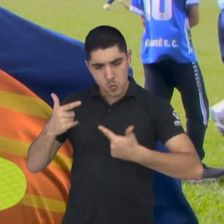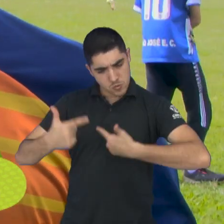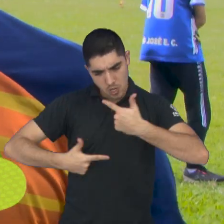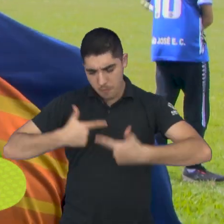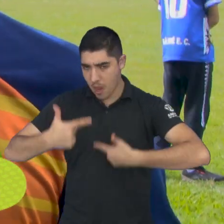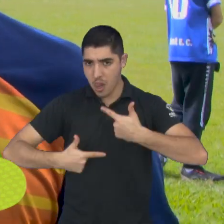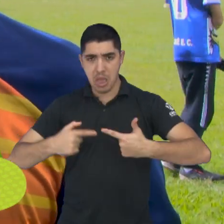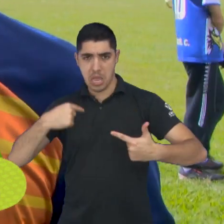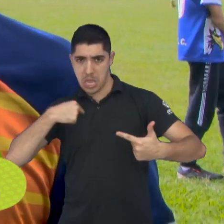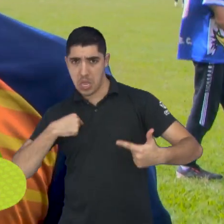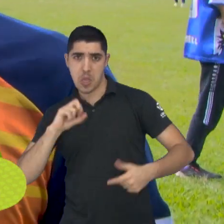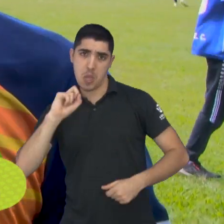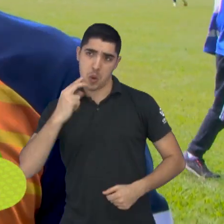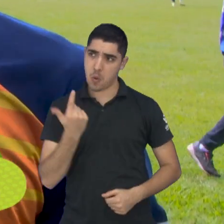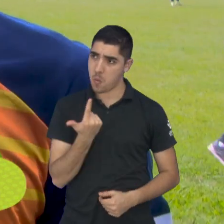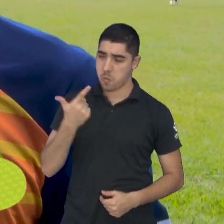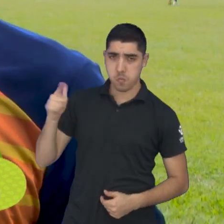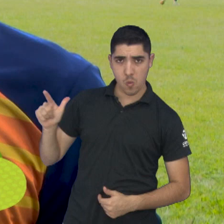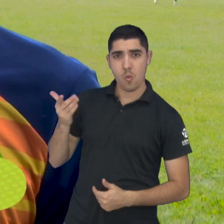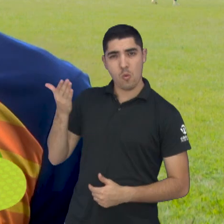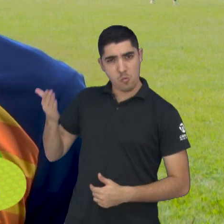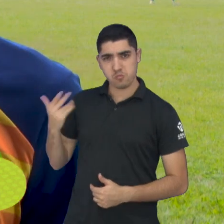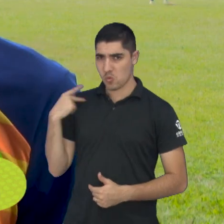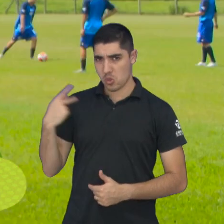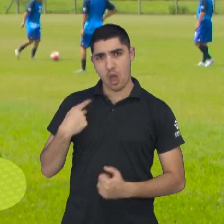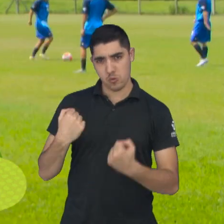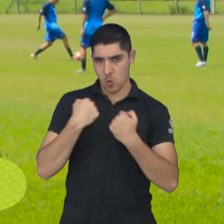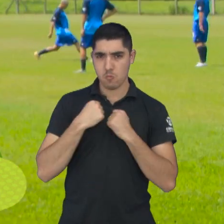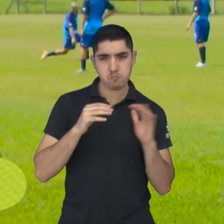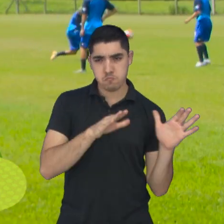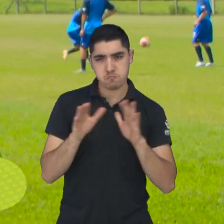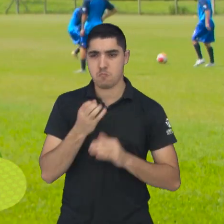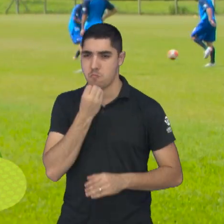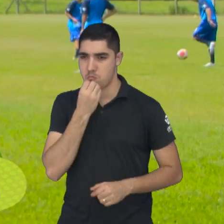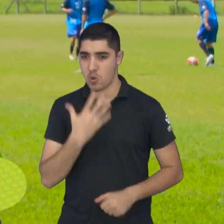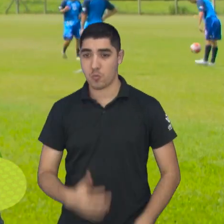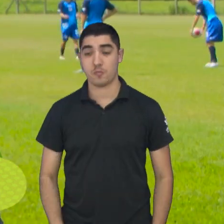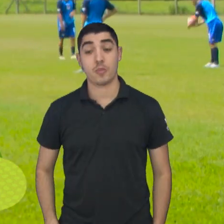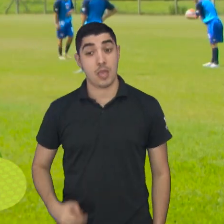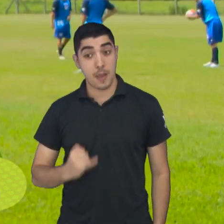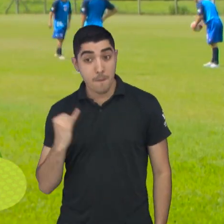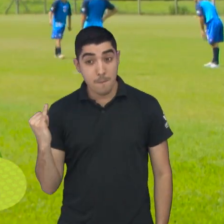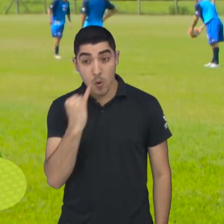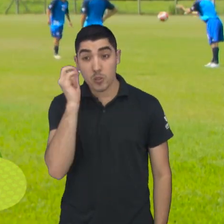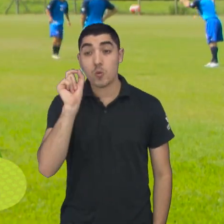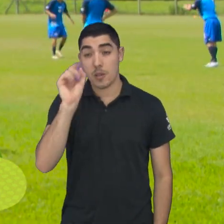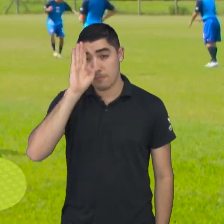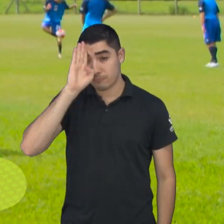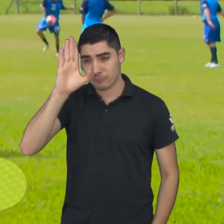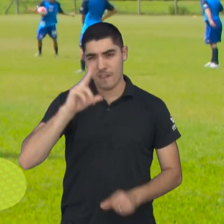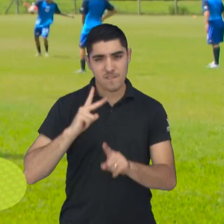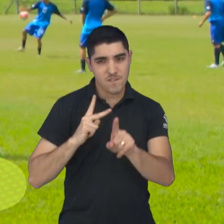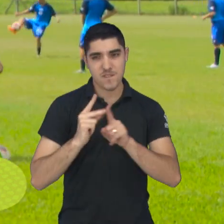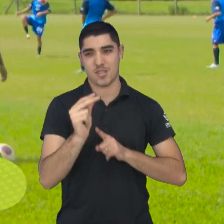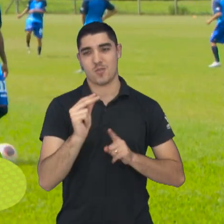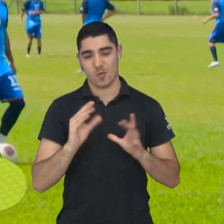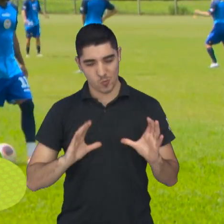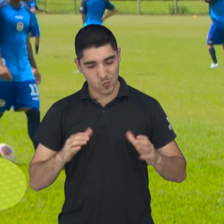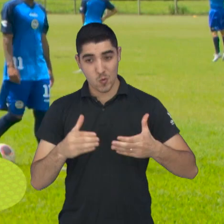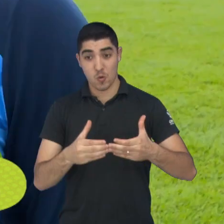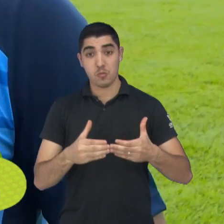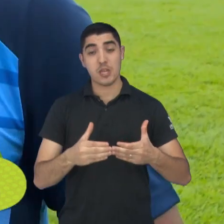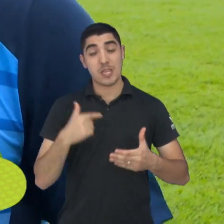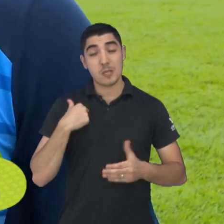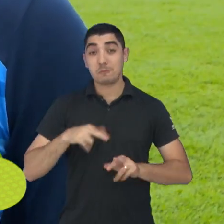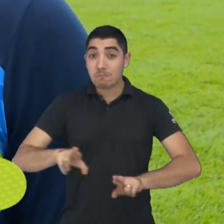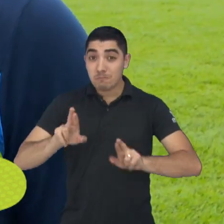jogar vai estar, o time vai estar bem servido ali de goleiro. O importante sempre é a vitória, né, o coletivo, e conseguir esse acesso tão